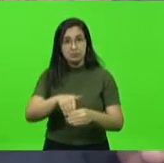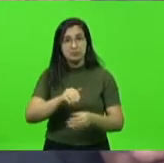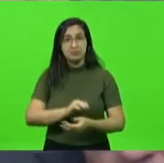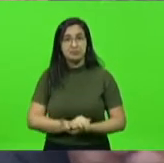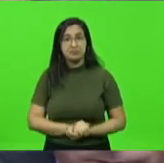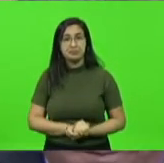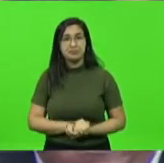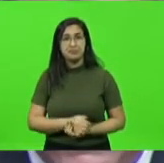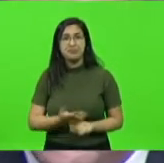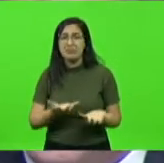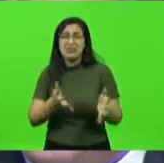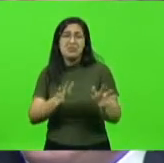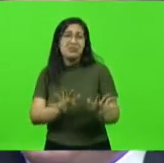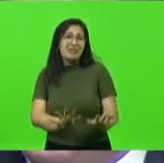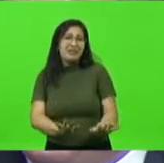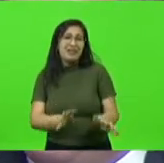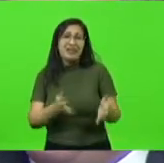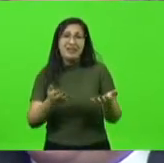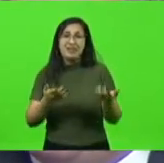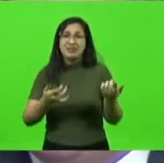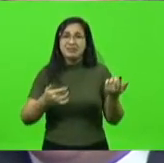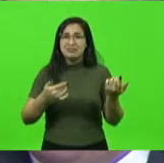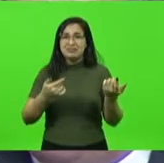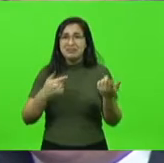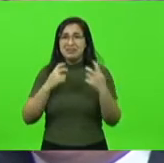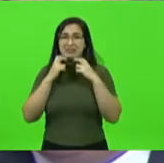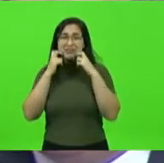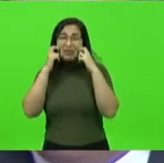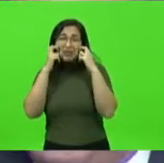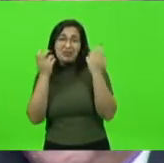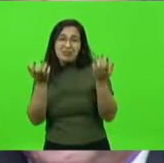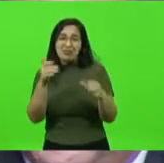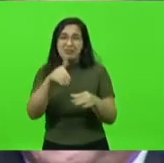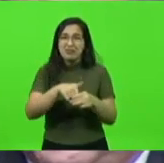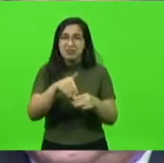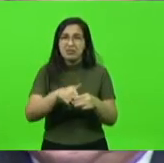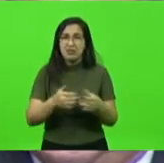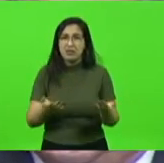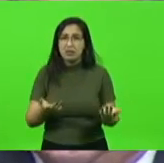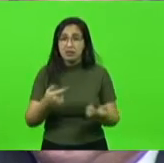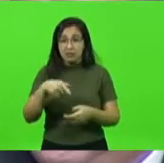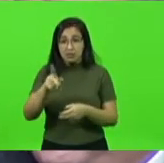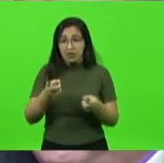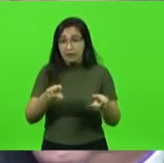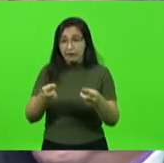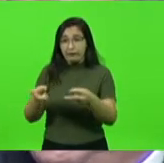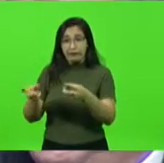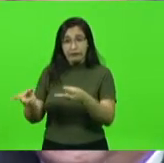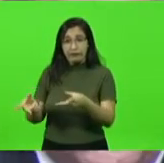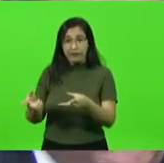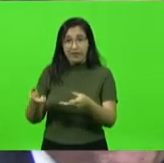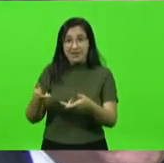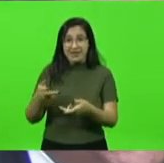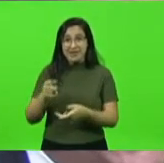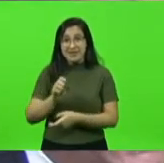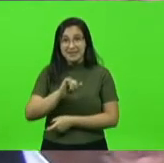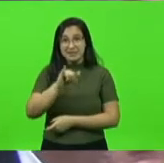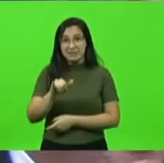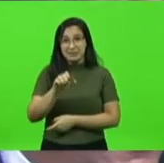Ah, eu não quero passar por esse constrangimento de ter que votar isso. Vá vender Jequiti, desiste de ser